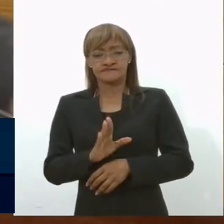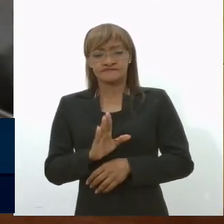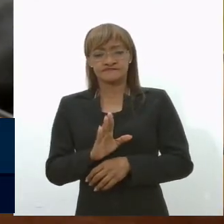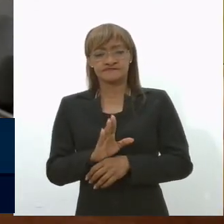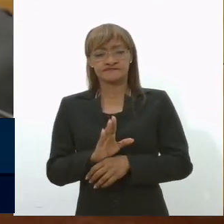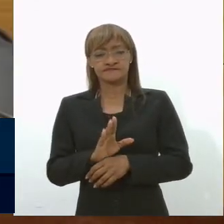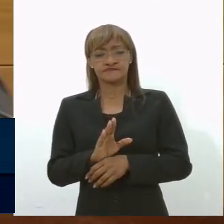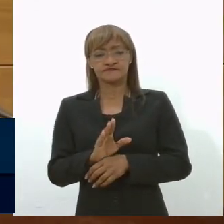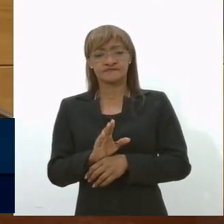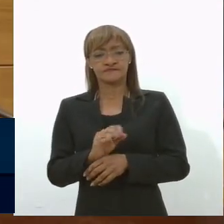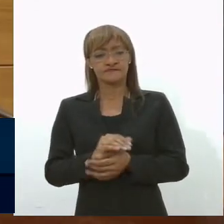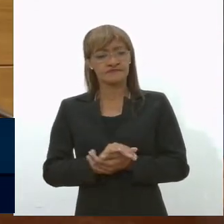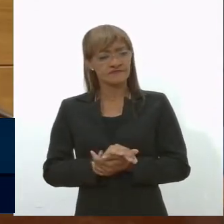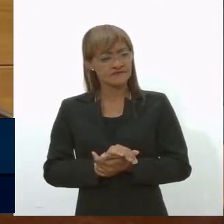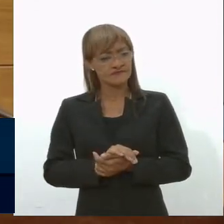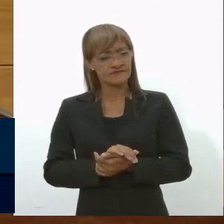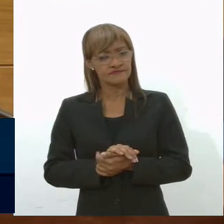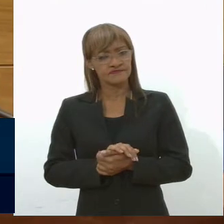SEAGRE.